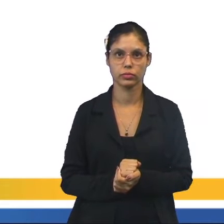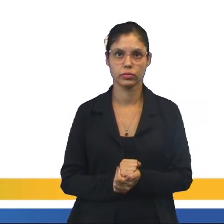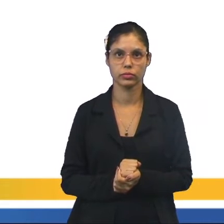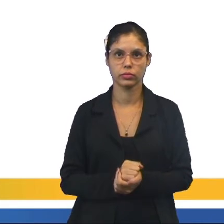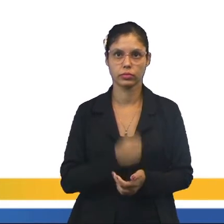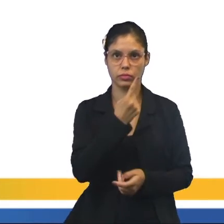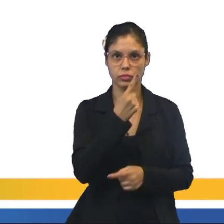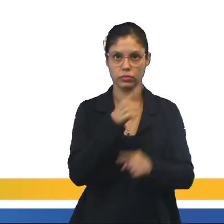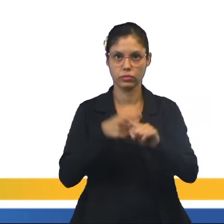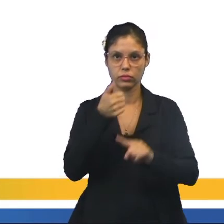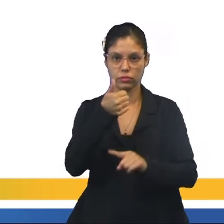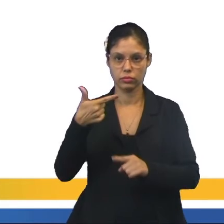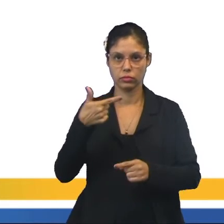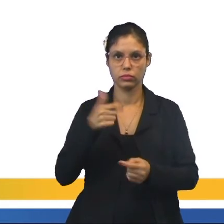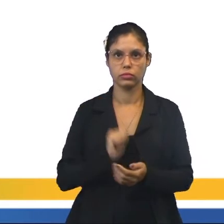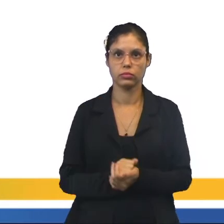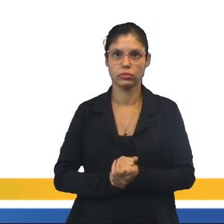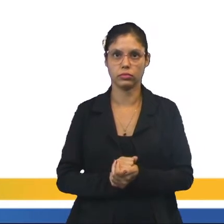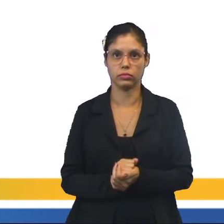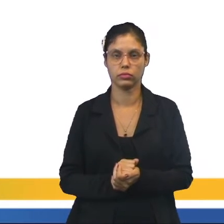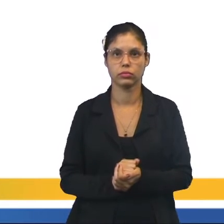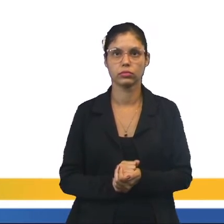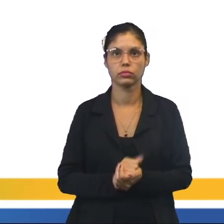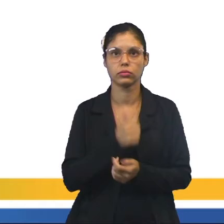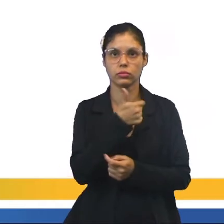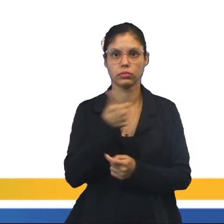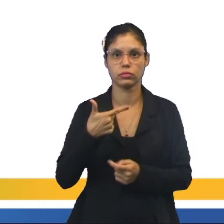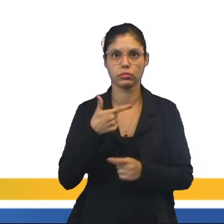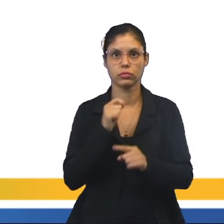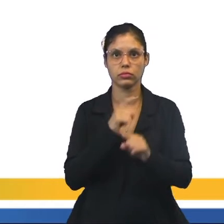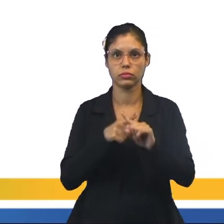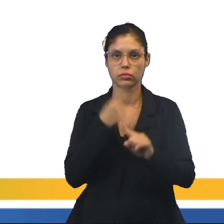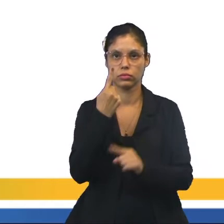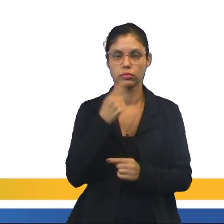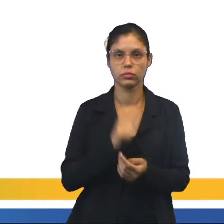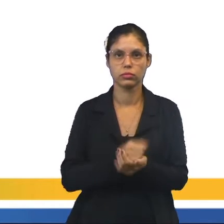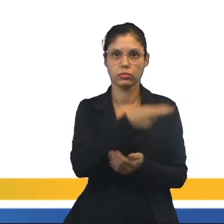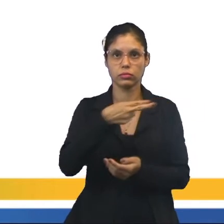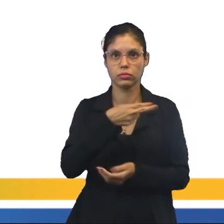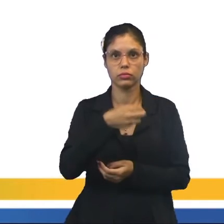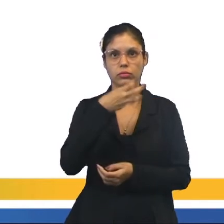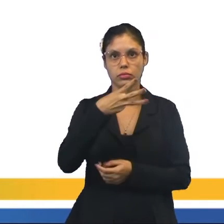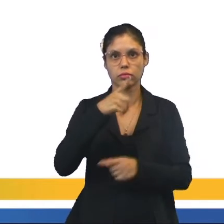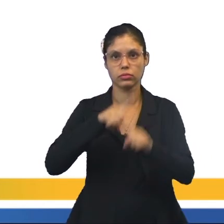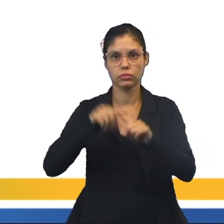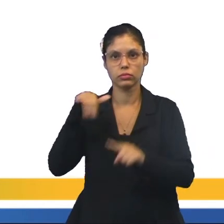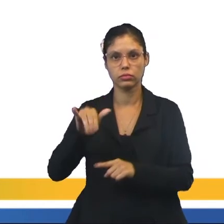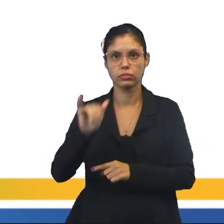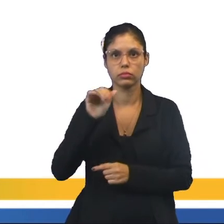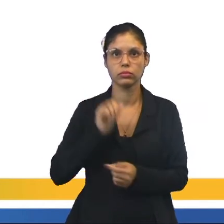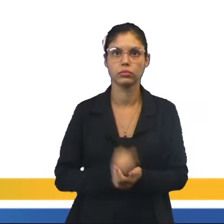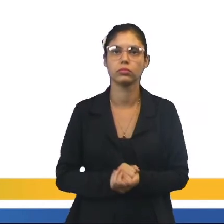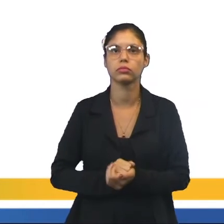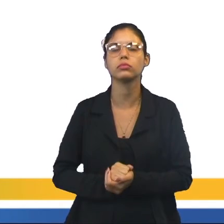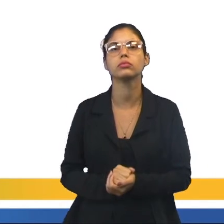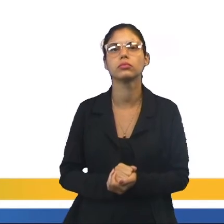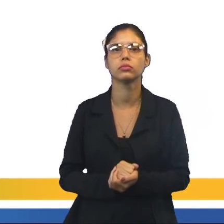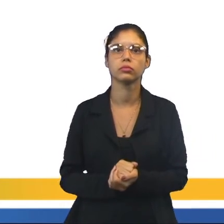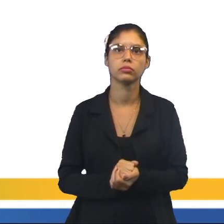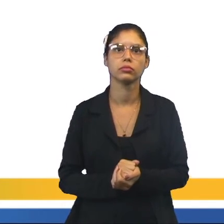1 vezes 12, tá? Ou 12 vezes 1, que é igual a 3 vezes